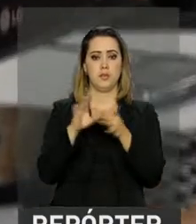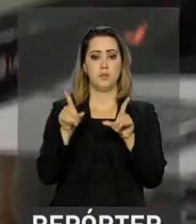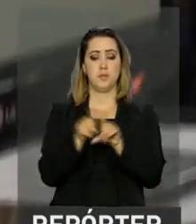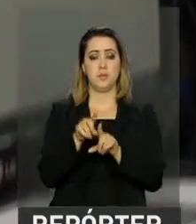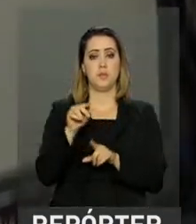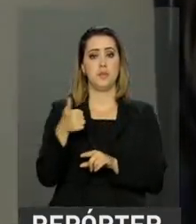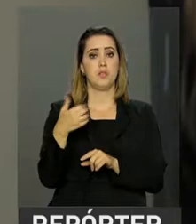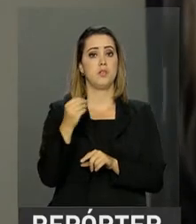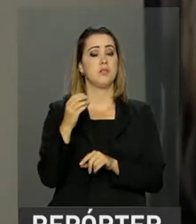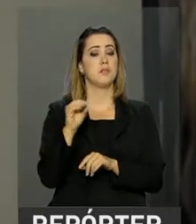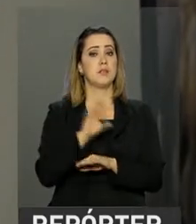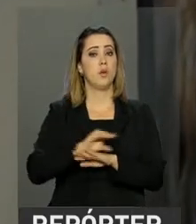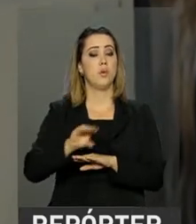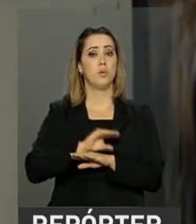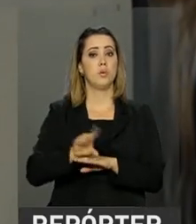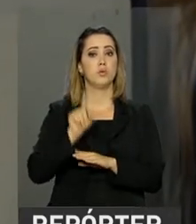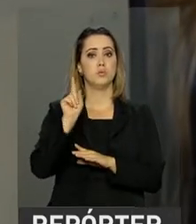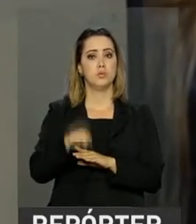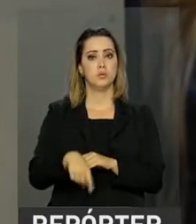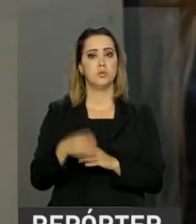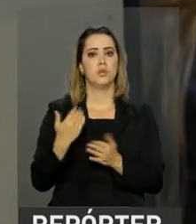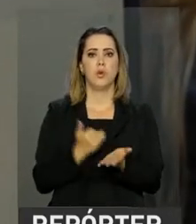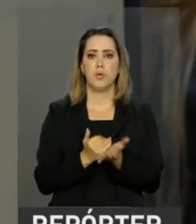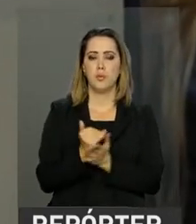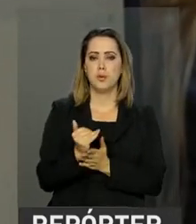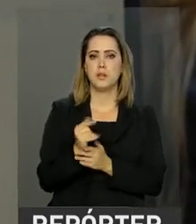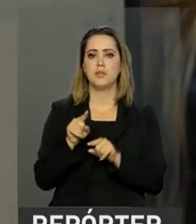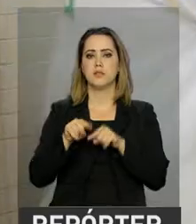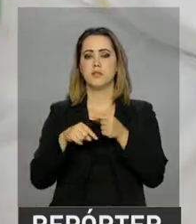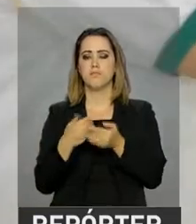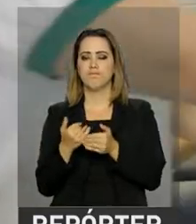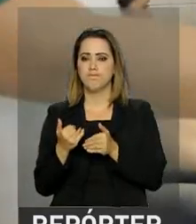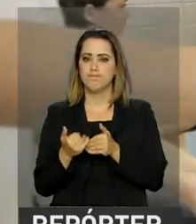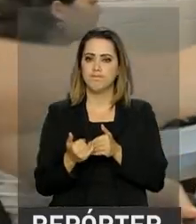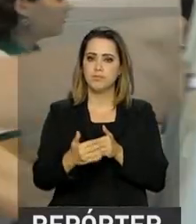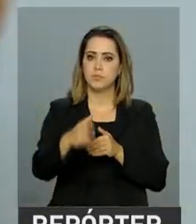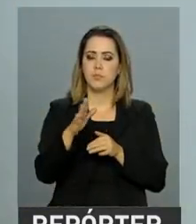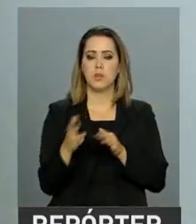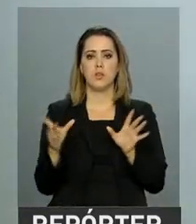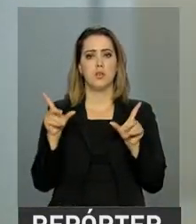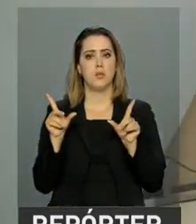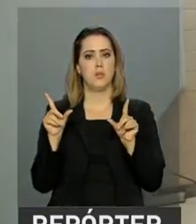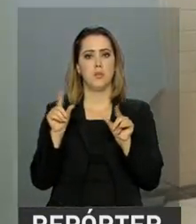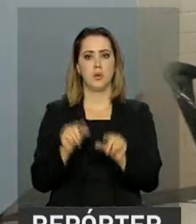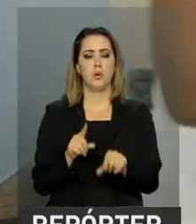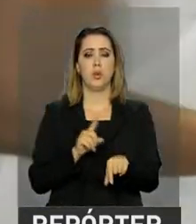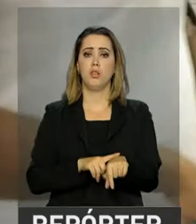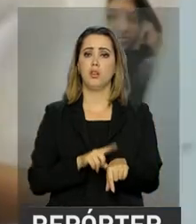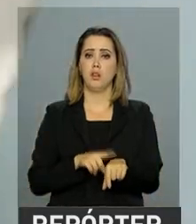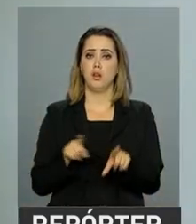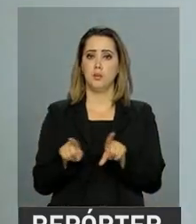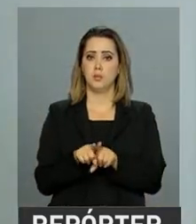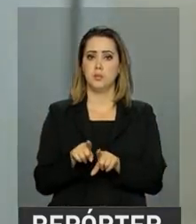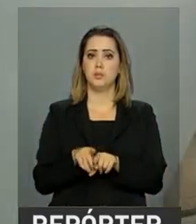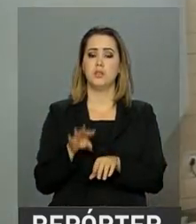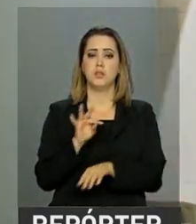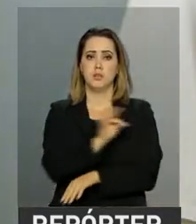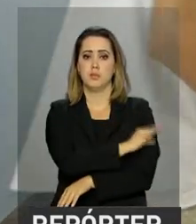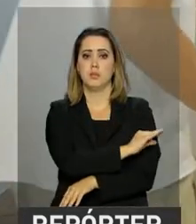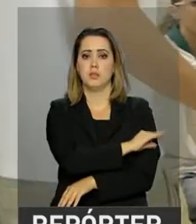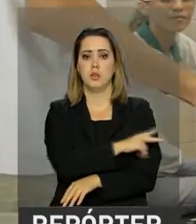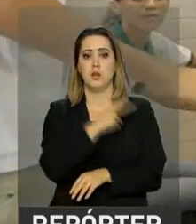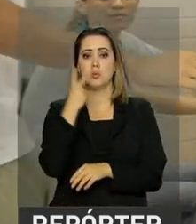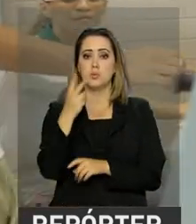cerca de 100 cursos são de formação inicial e continuada, que tem menor duração, e também técnicos de